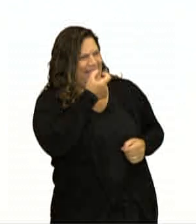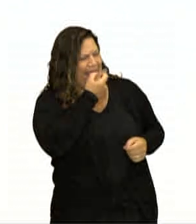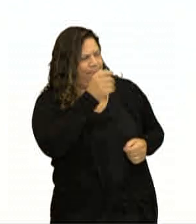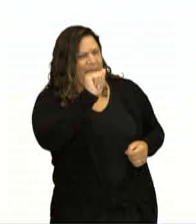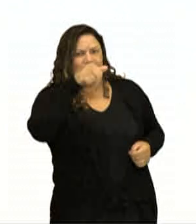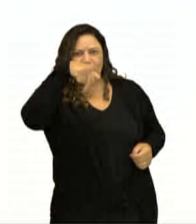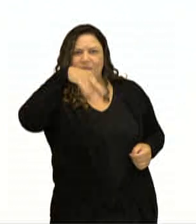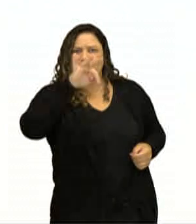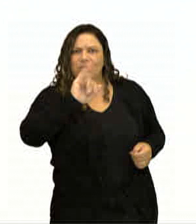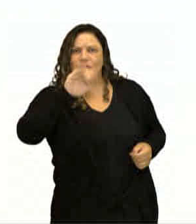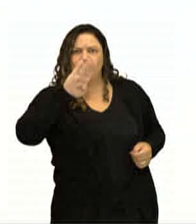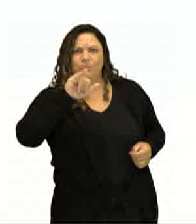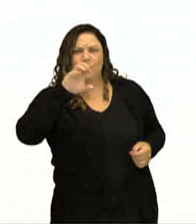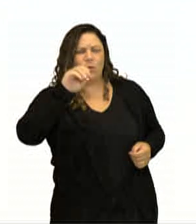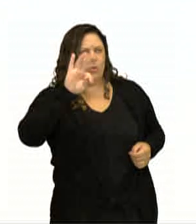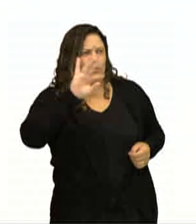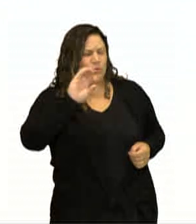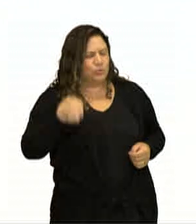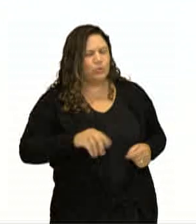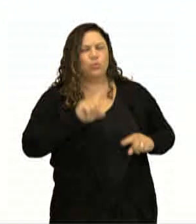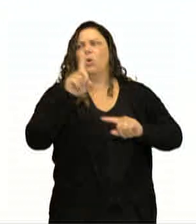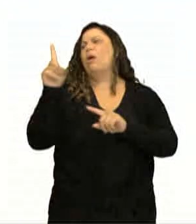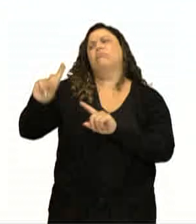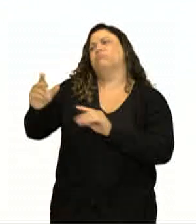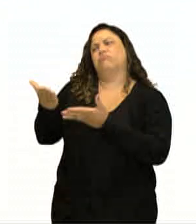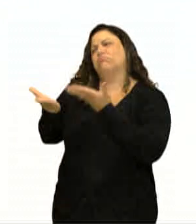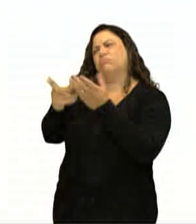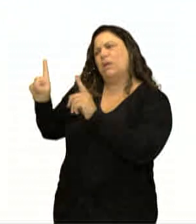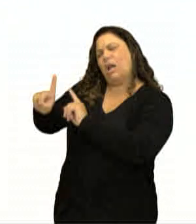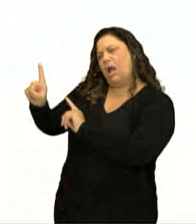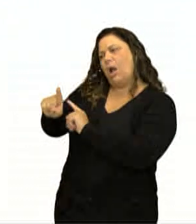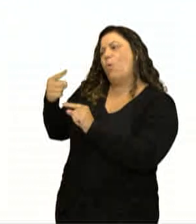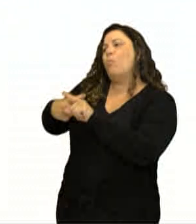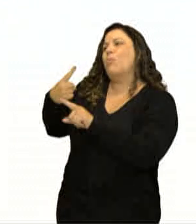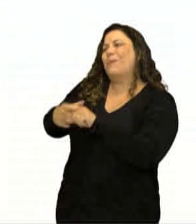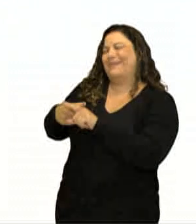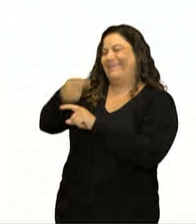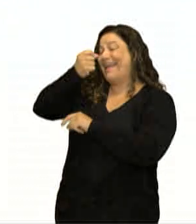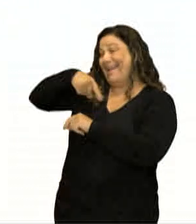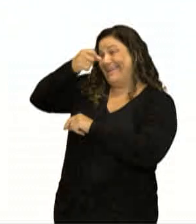para você, mas você pode pegar, ver e rever essa aula no YouTube quantas vezes